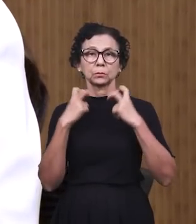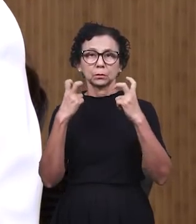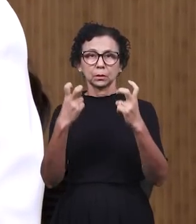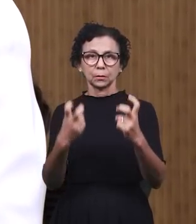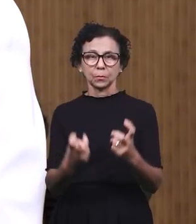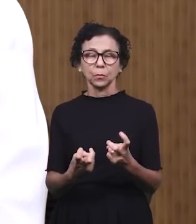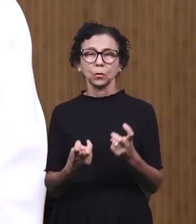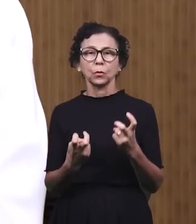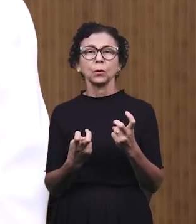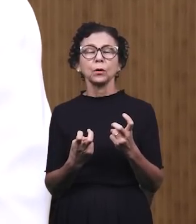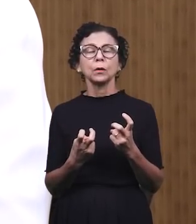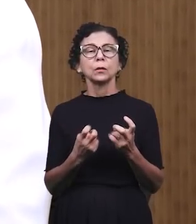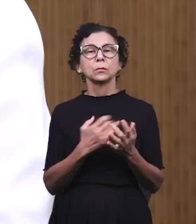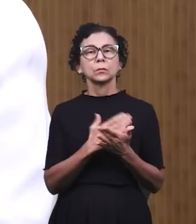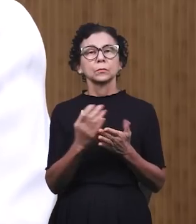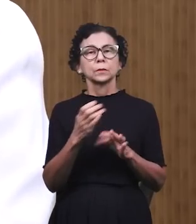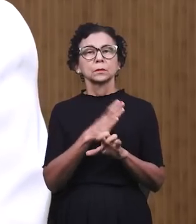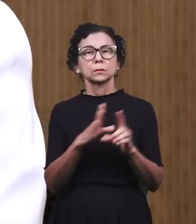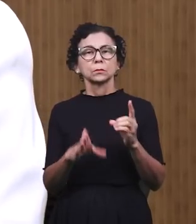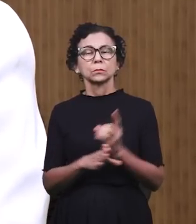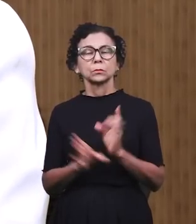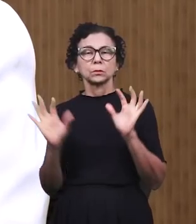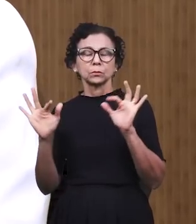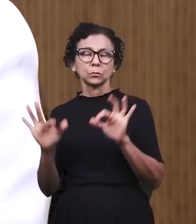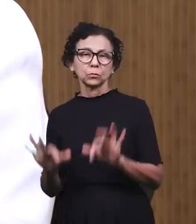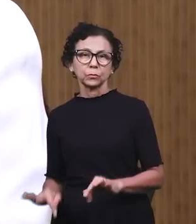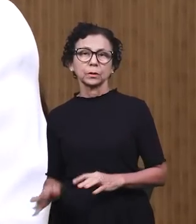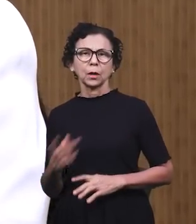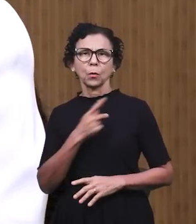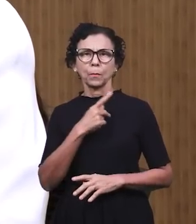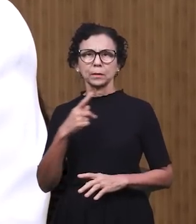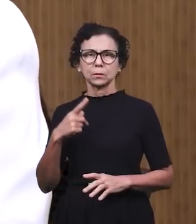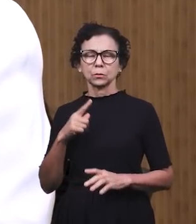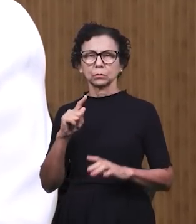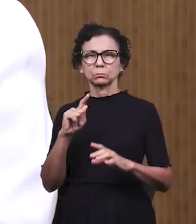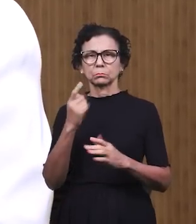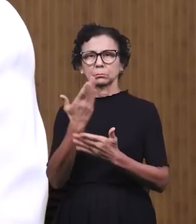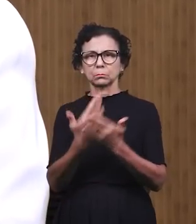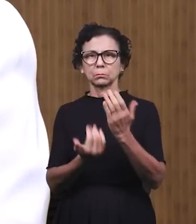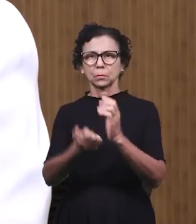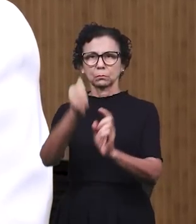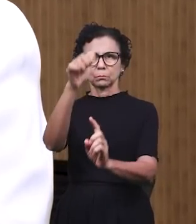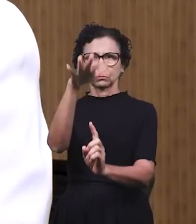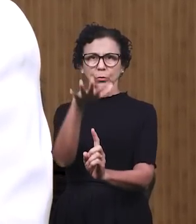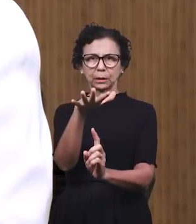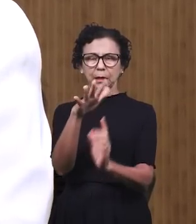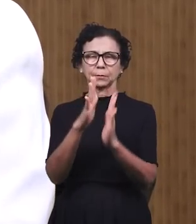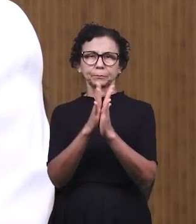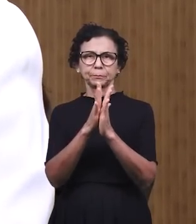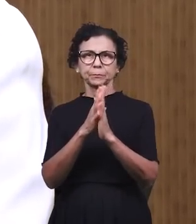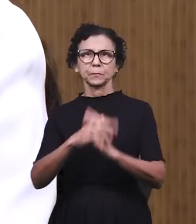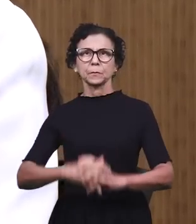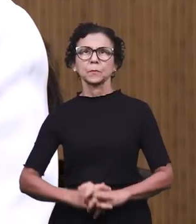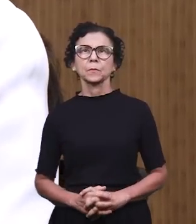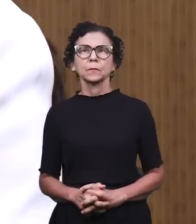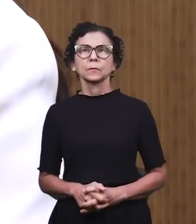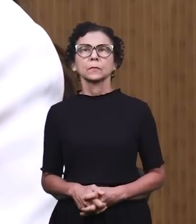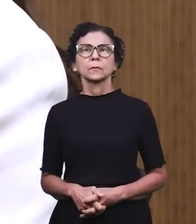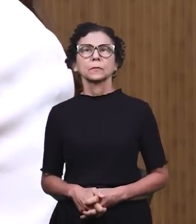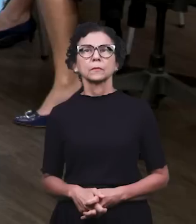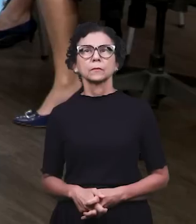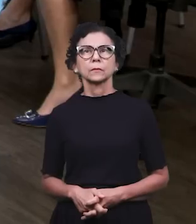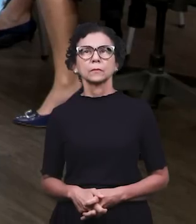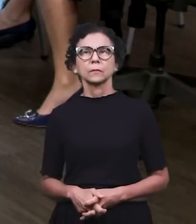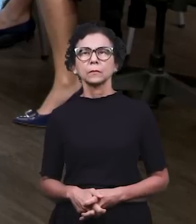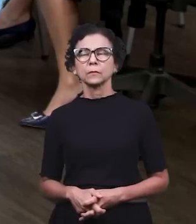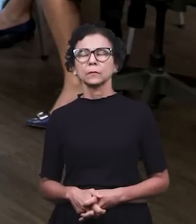final, a bênção apostólica. E depois a assistência ao visitante, a assistência na casa do Senhor. E o Eric vai fazer a primeira pergunta para a